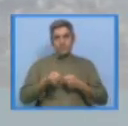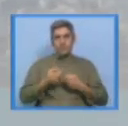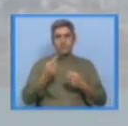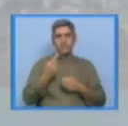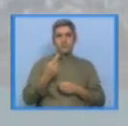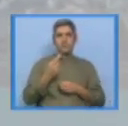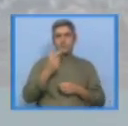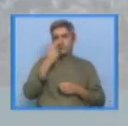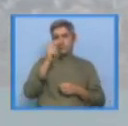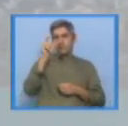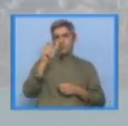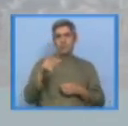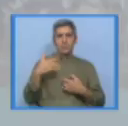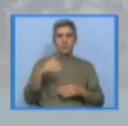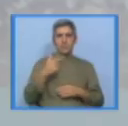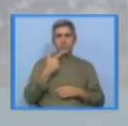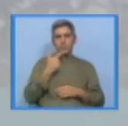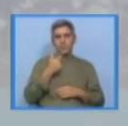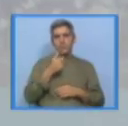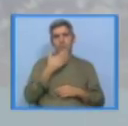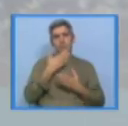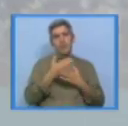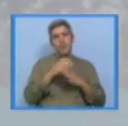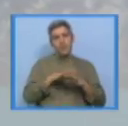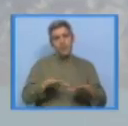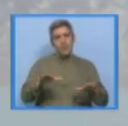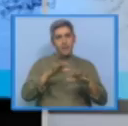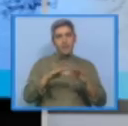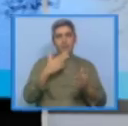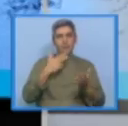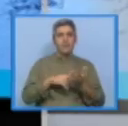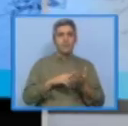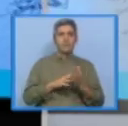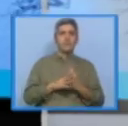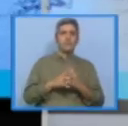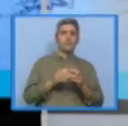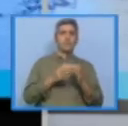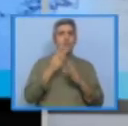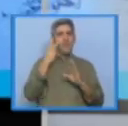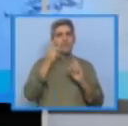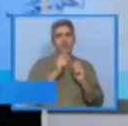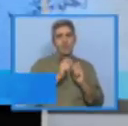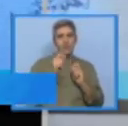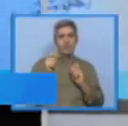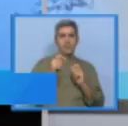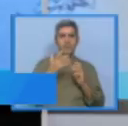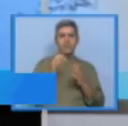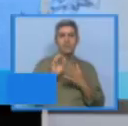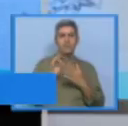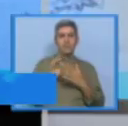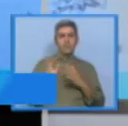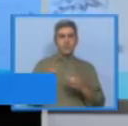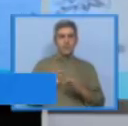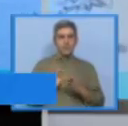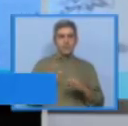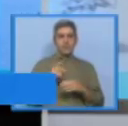é uma figura muito pacificadora, digamos assim. É verdade. Na verdade, toda a vida dele, e não vamos entrar agora aqui em